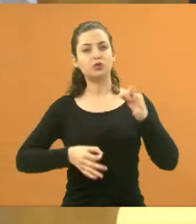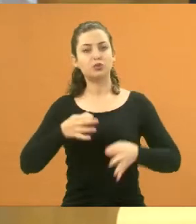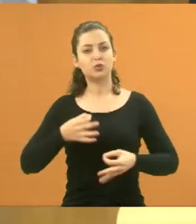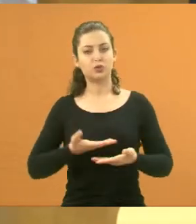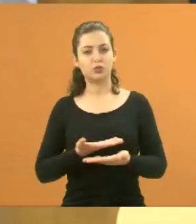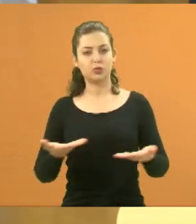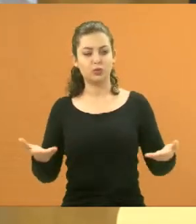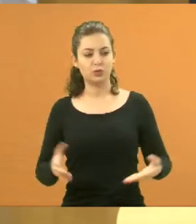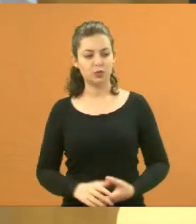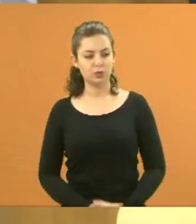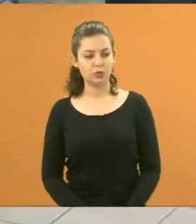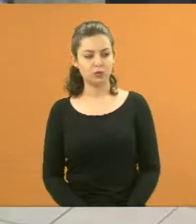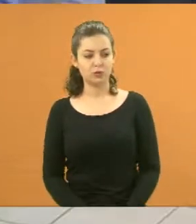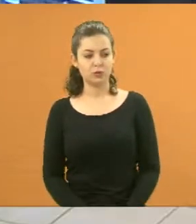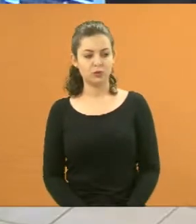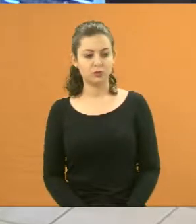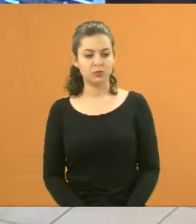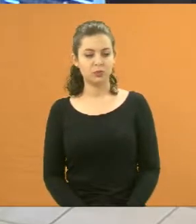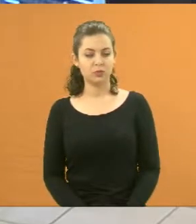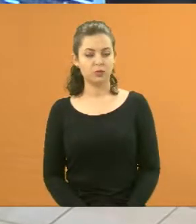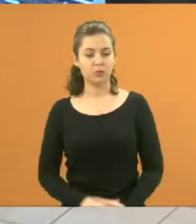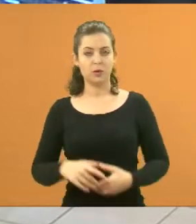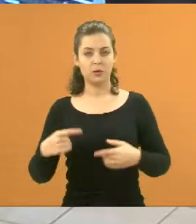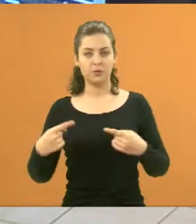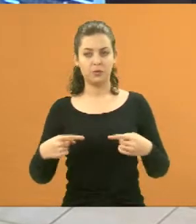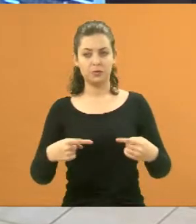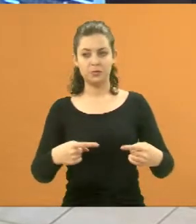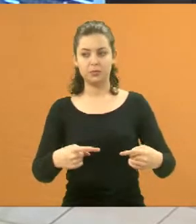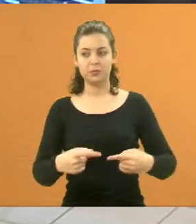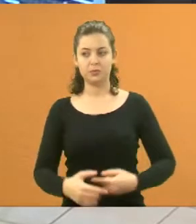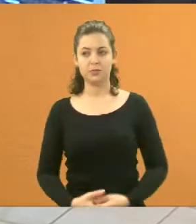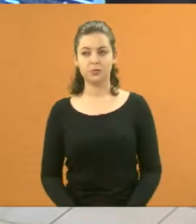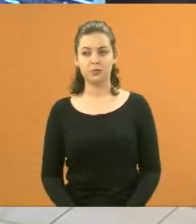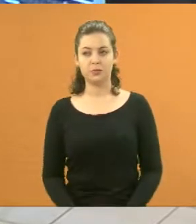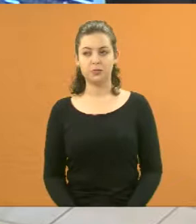todos. O projeto continua em discussão.